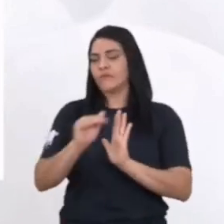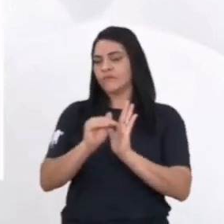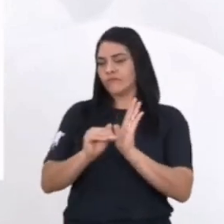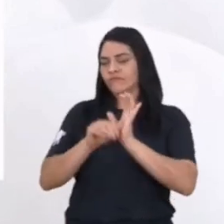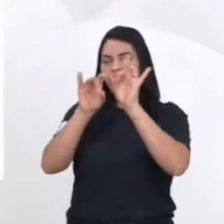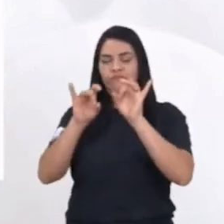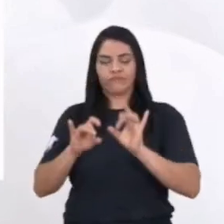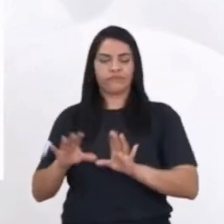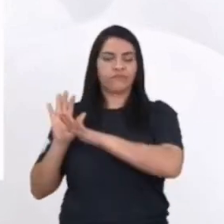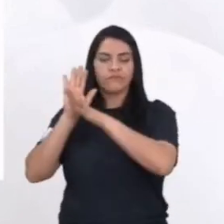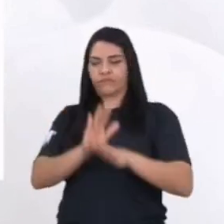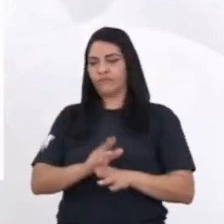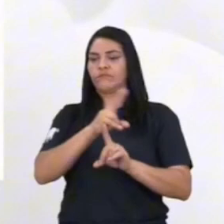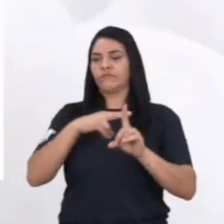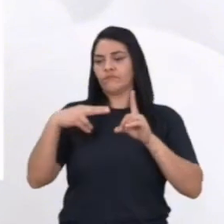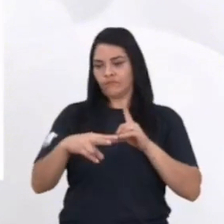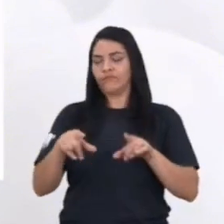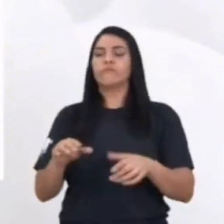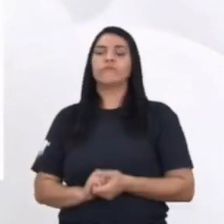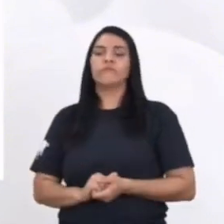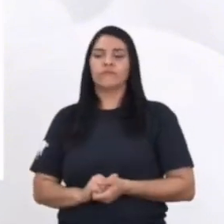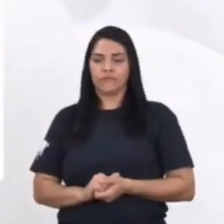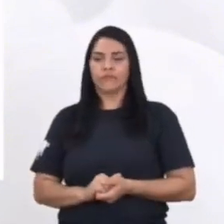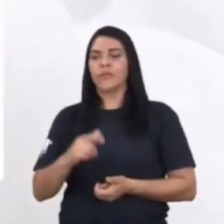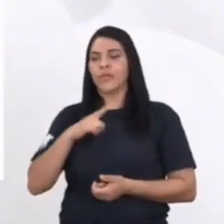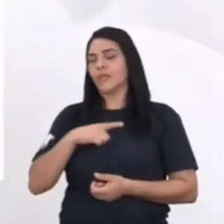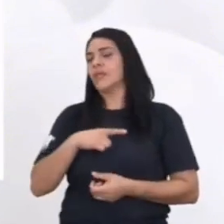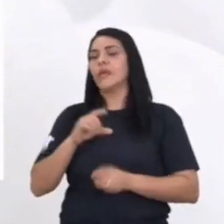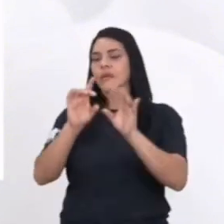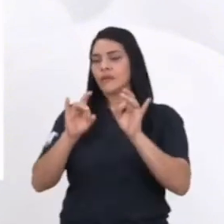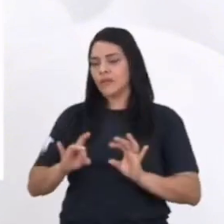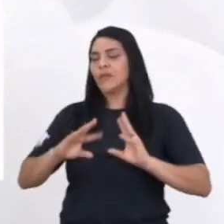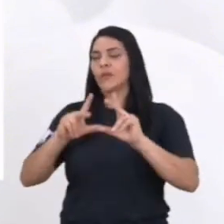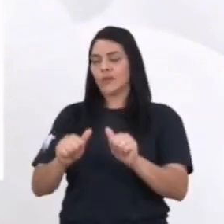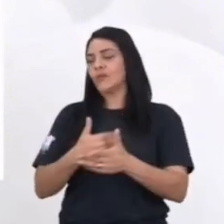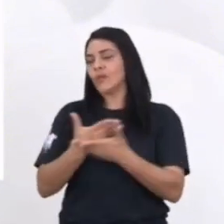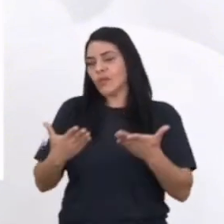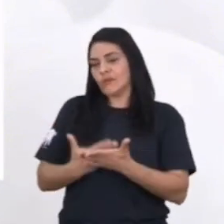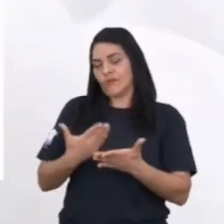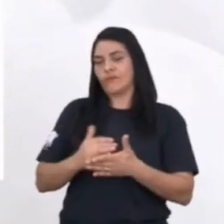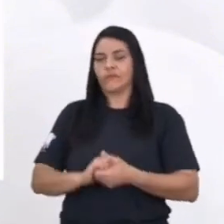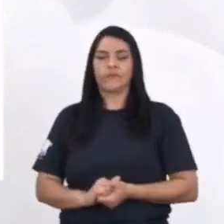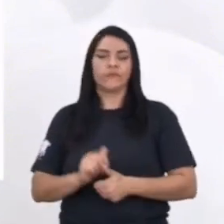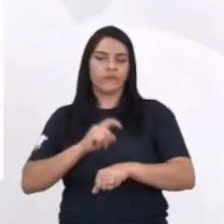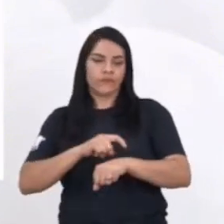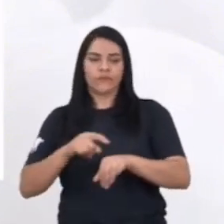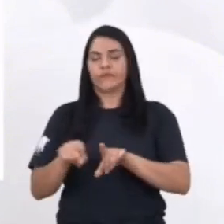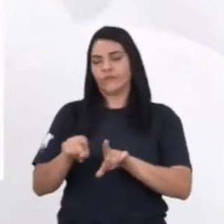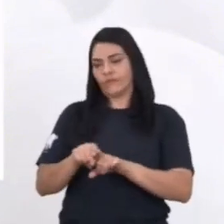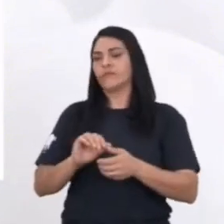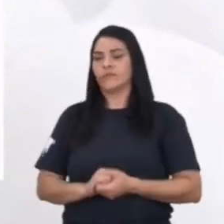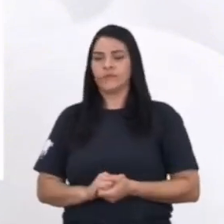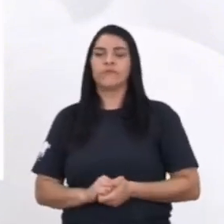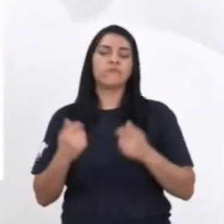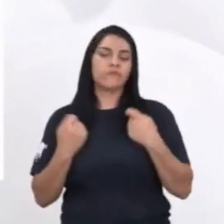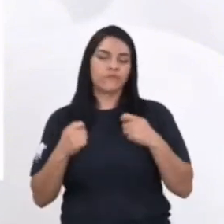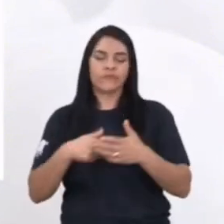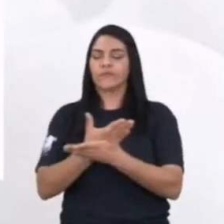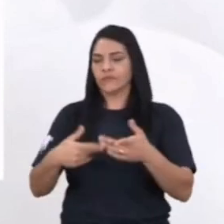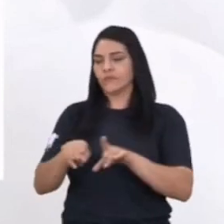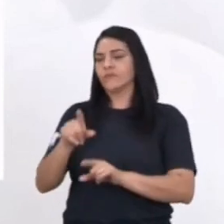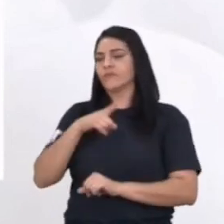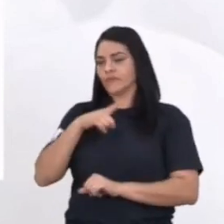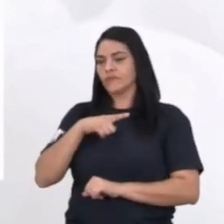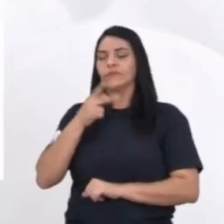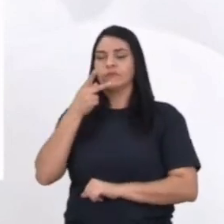especiais, que vão ajudar numa perspectiva de revisão, de priorização, né, de ser essencialista no que a gente vai aqui estudar para um determinado momento, ou, enfim, uma determinada necessidade que a gente tem. Já vou falar um